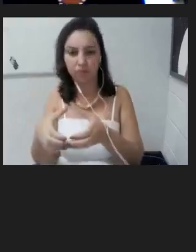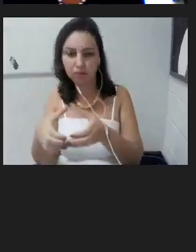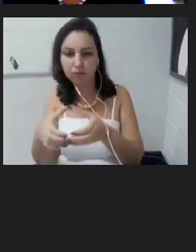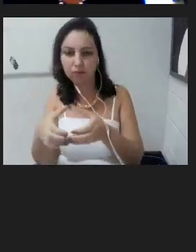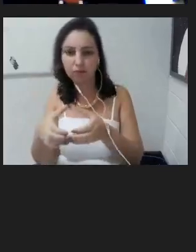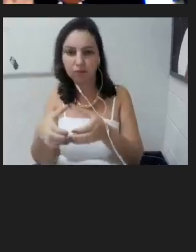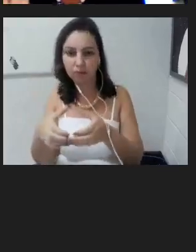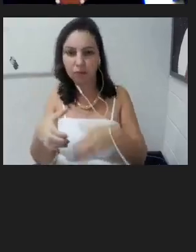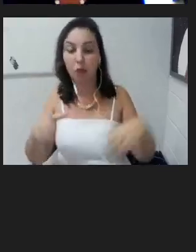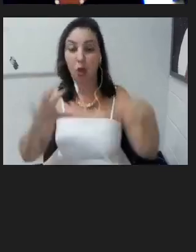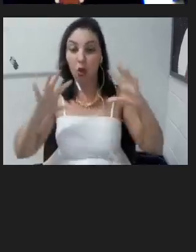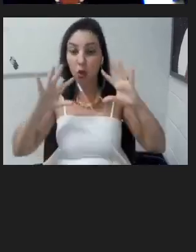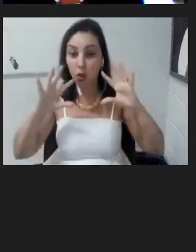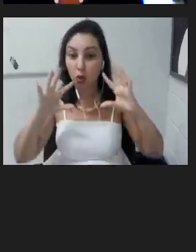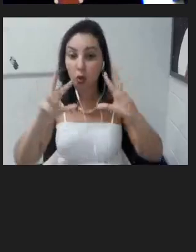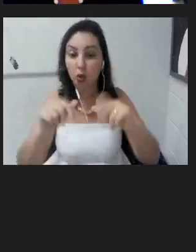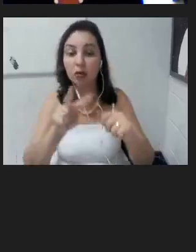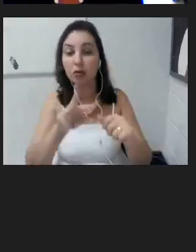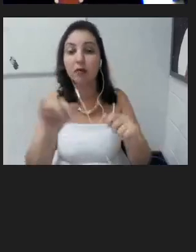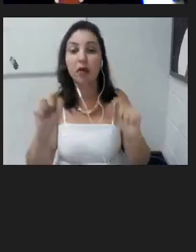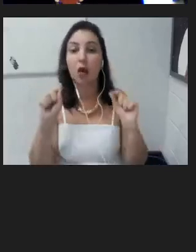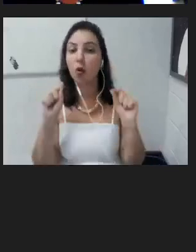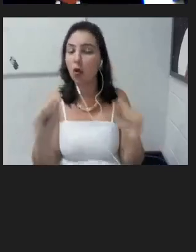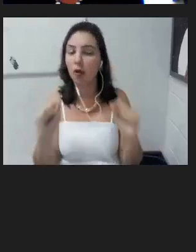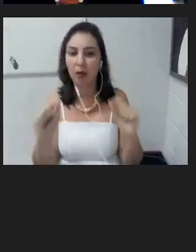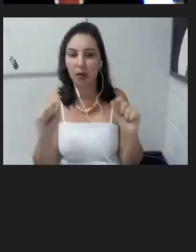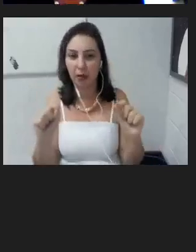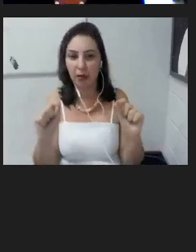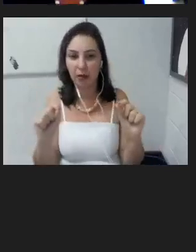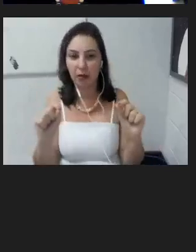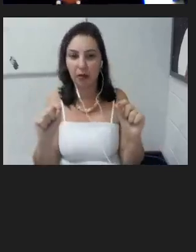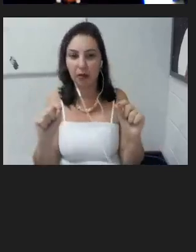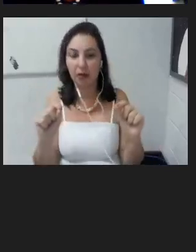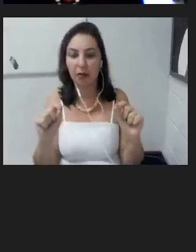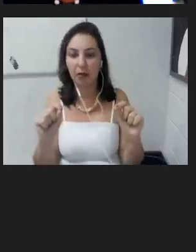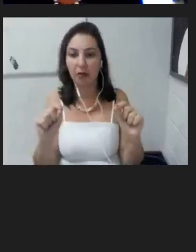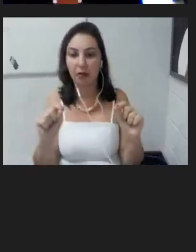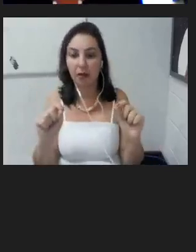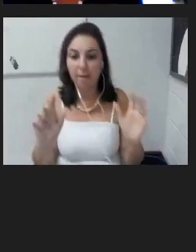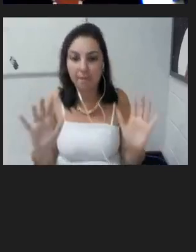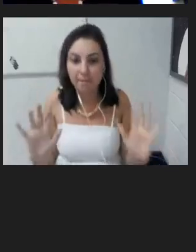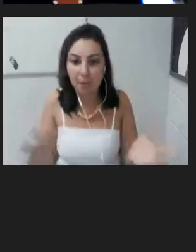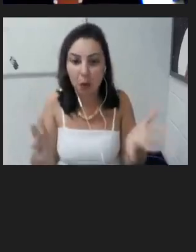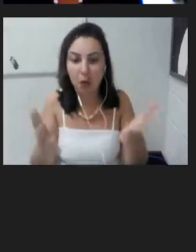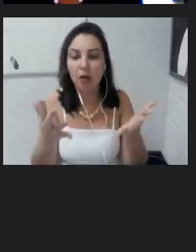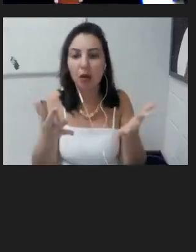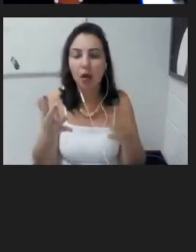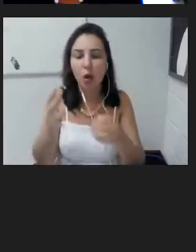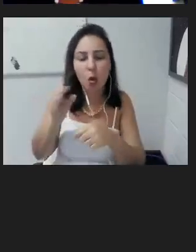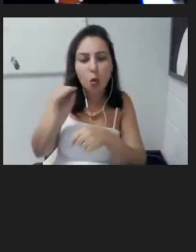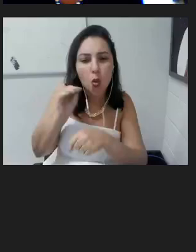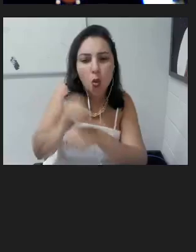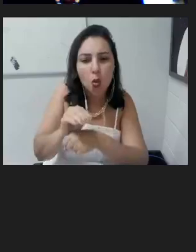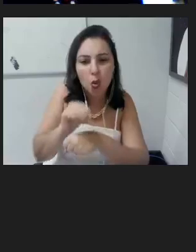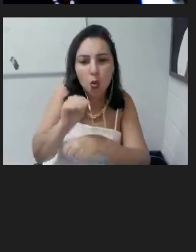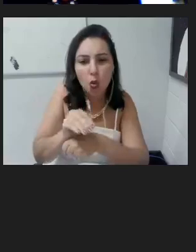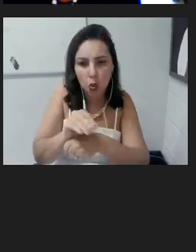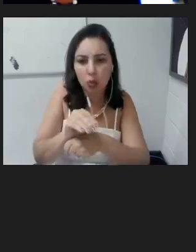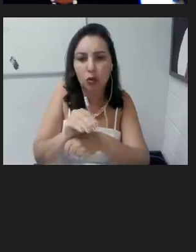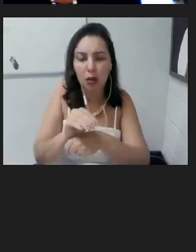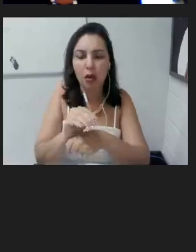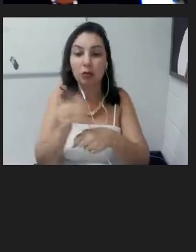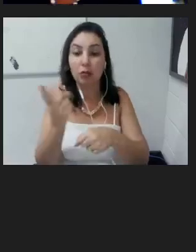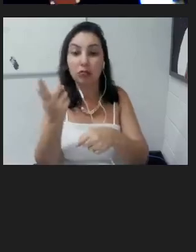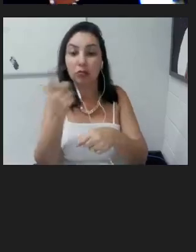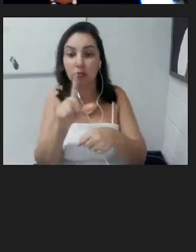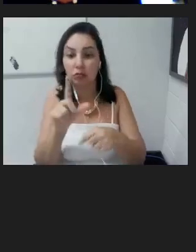ele que vai poder promover cuidados a ele e que pode